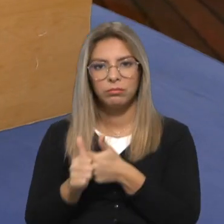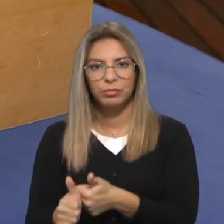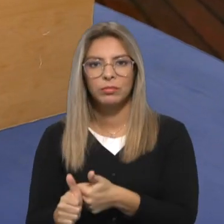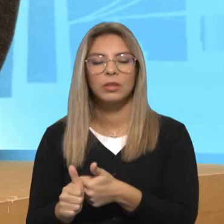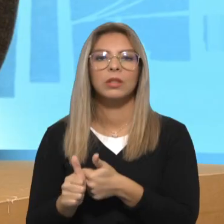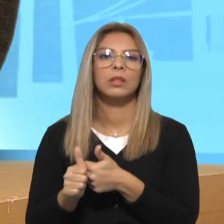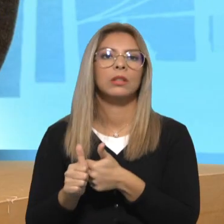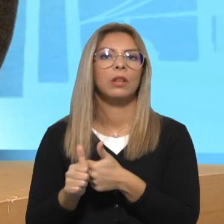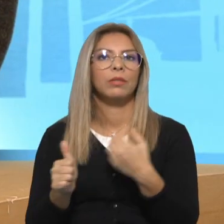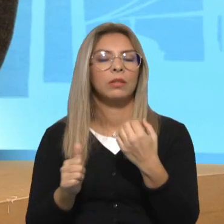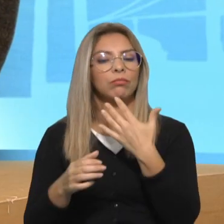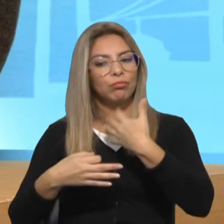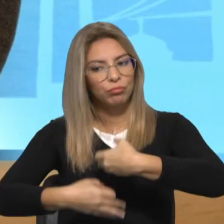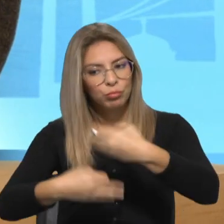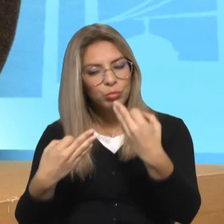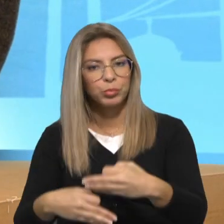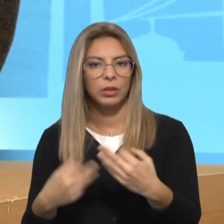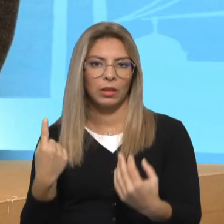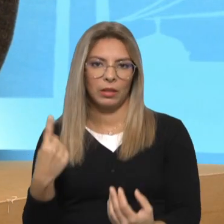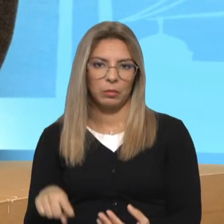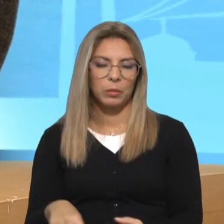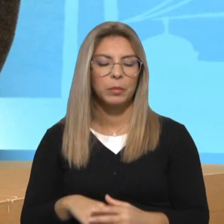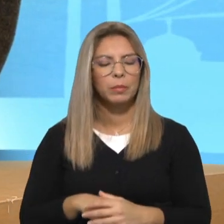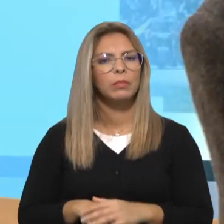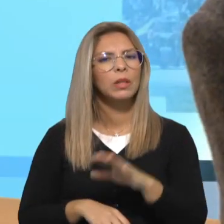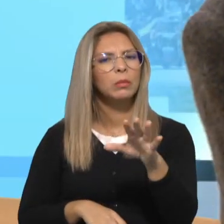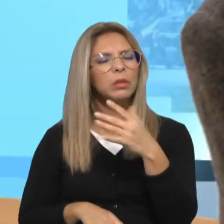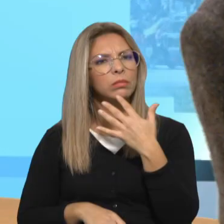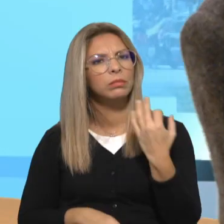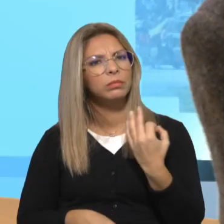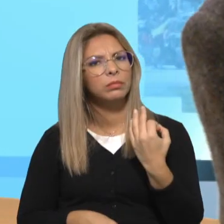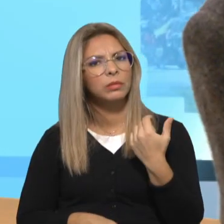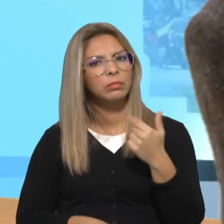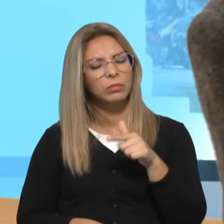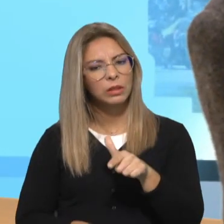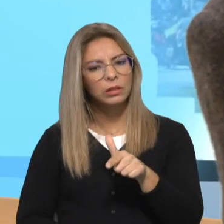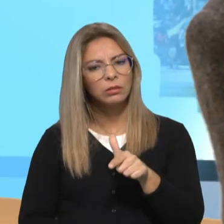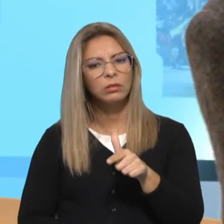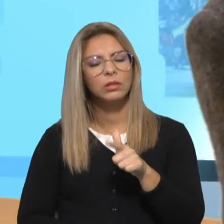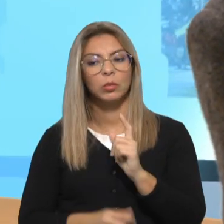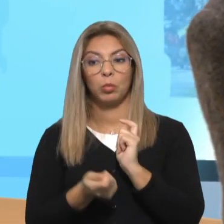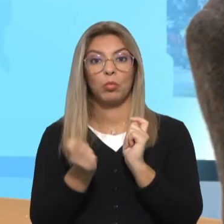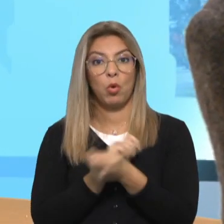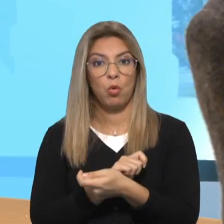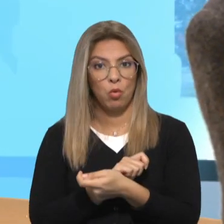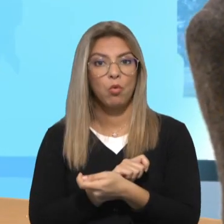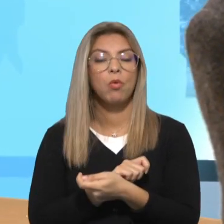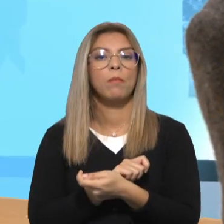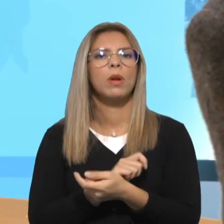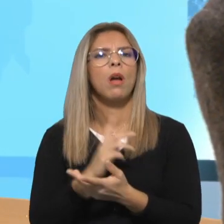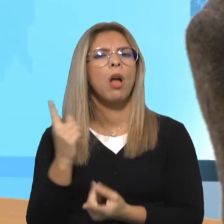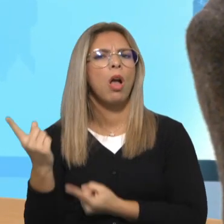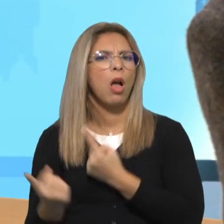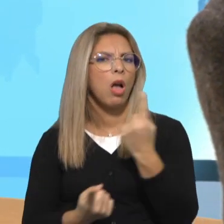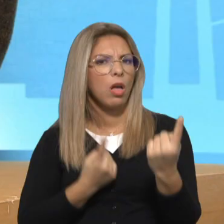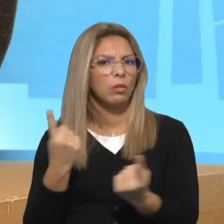e mais eficaz. Mas o sínodo, de facto, aponta para, de alguma forma, se podemos dizer assim, uma mudança de paradigma. E há alguns sinais que